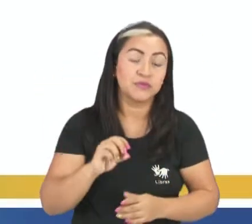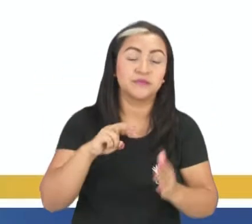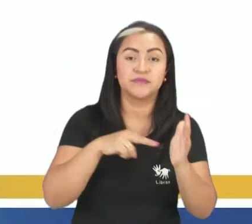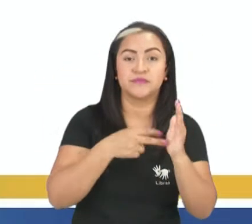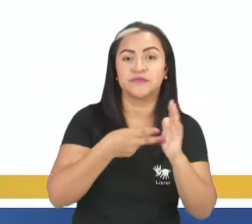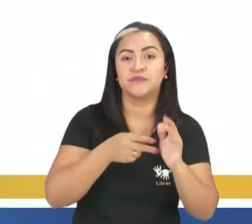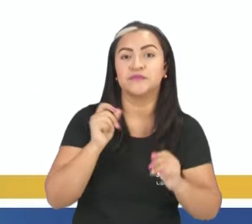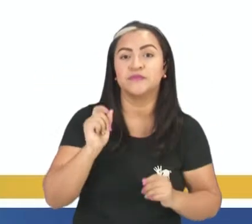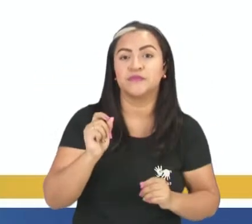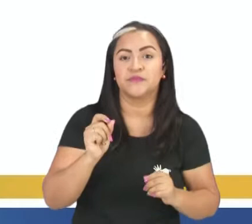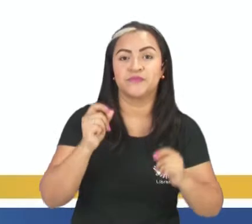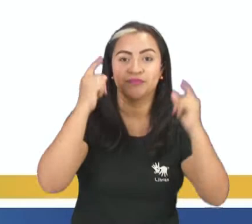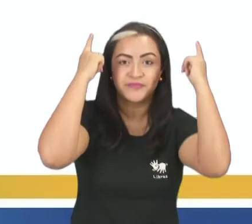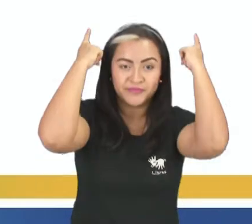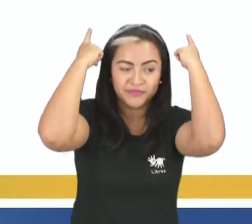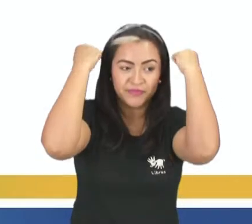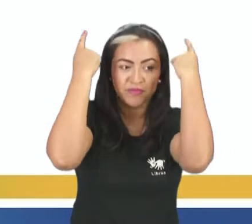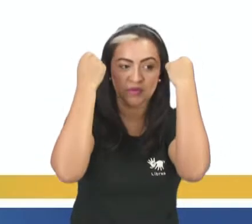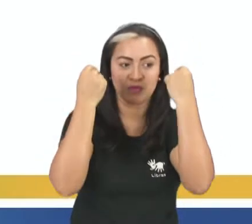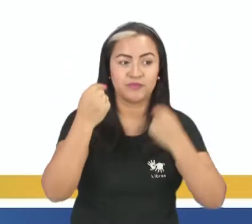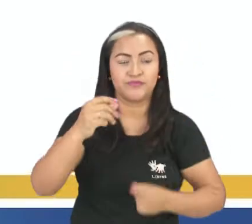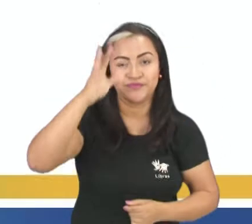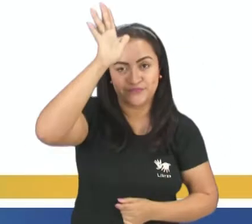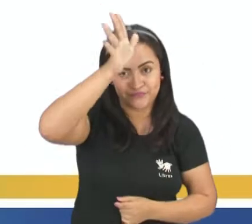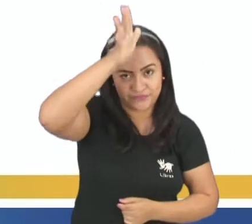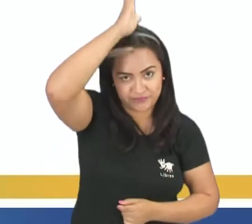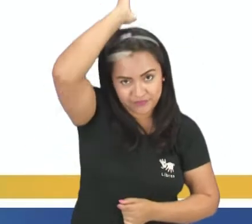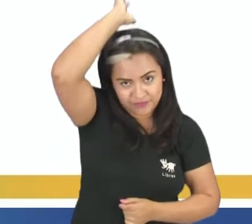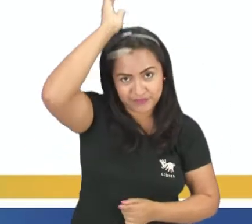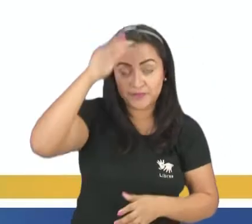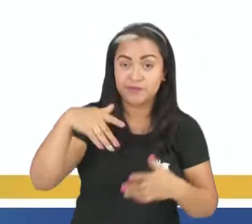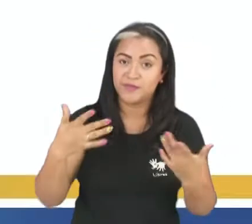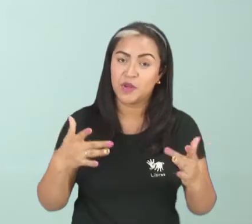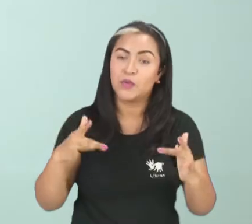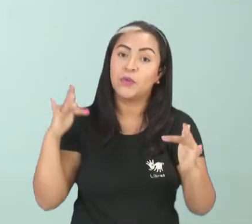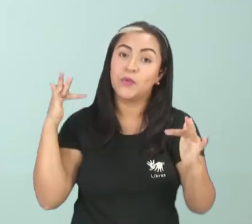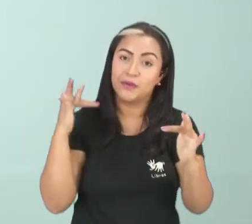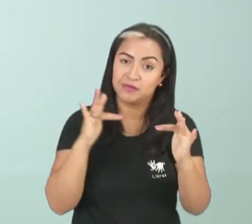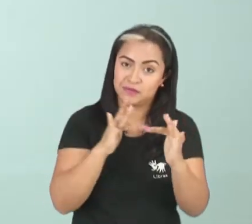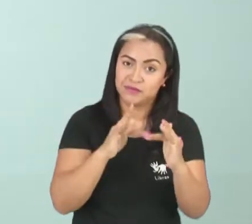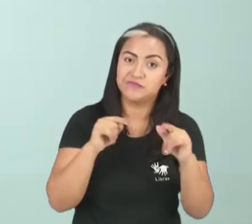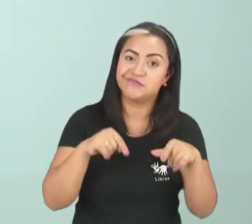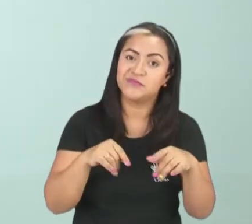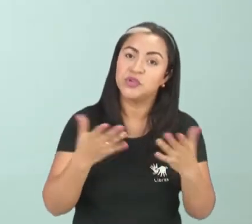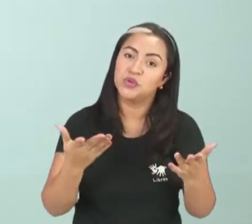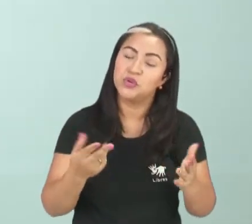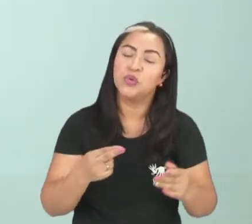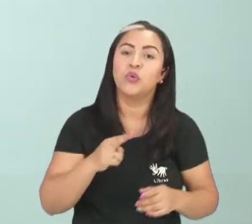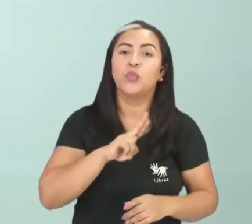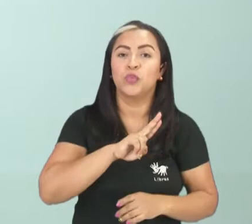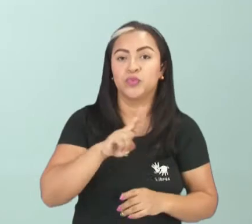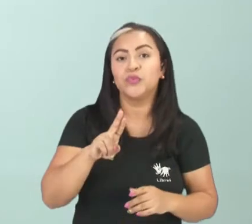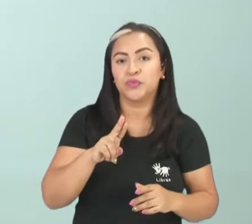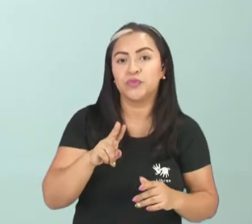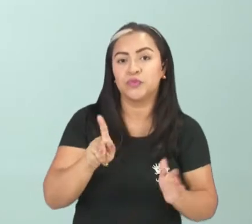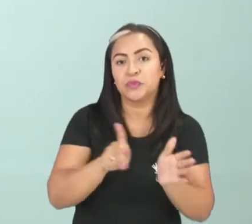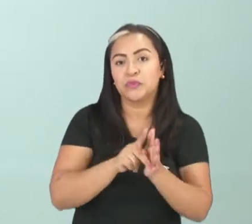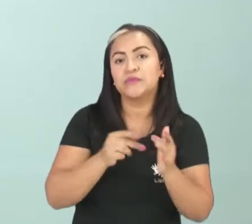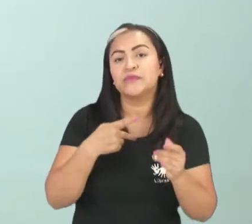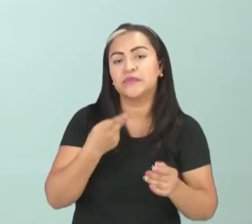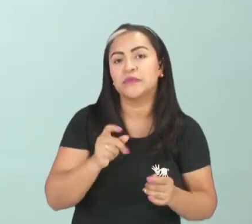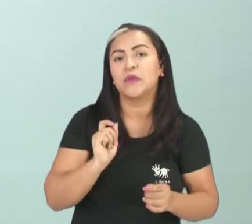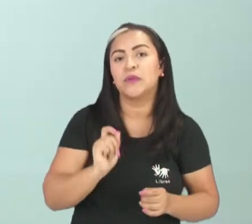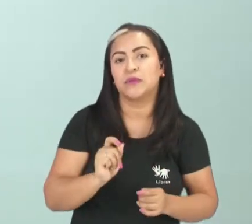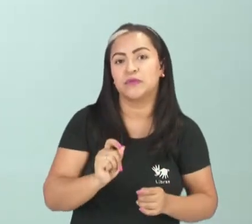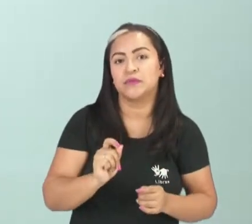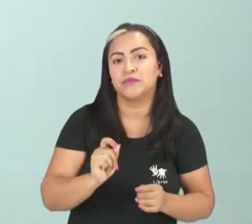seja, Grécia e Roma Antiga. Então, o classicismo aqui, como o próprio nome já sugere, é uma